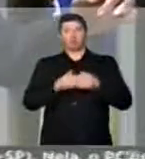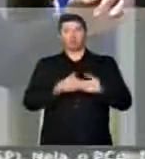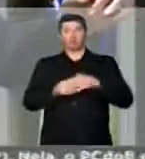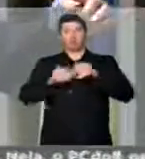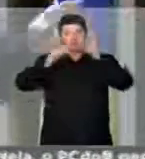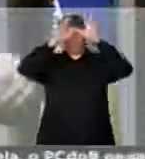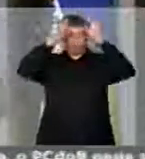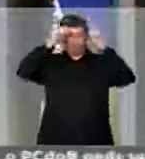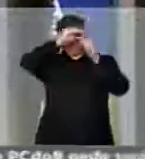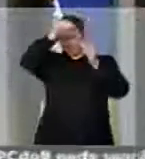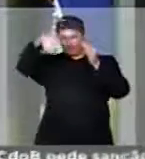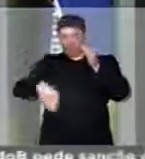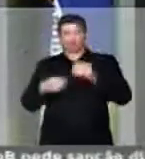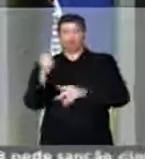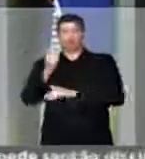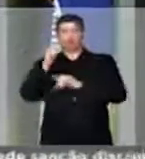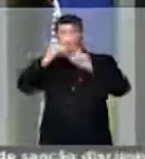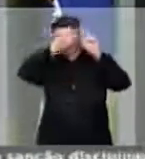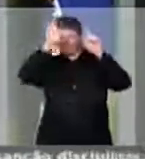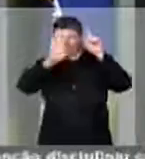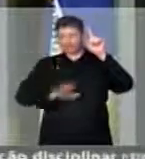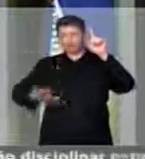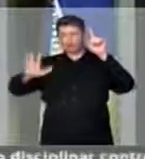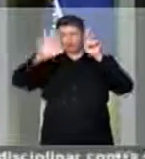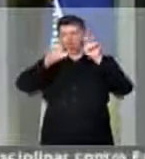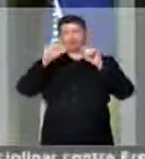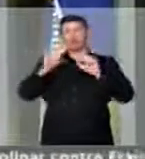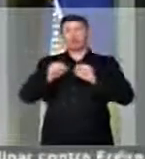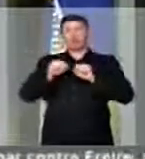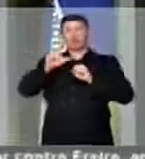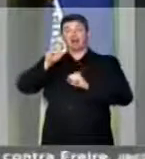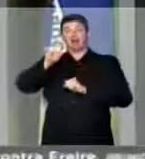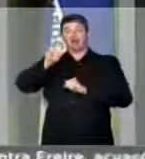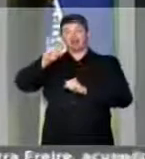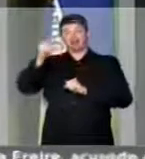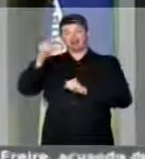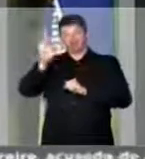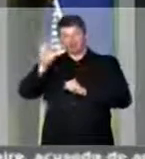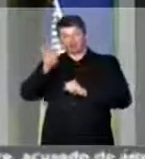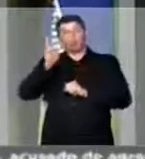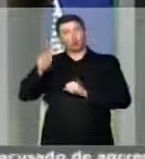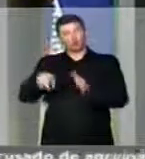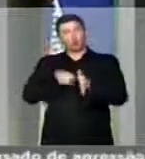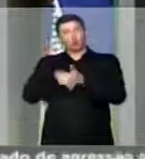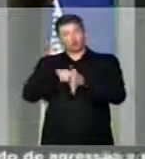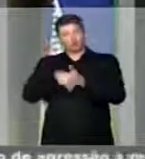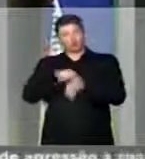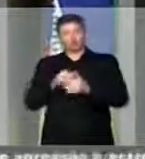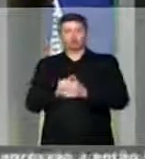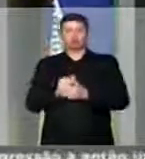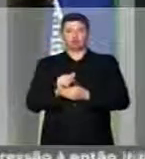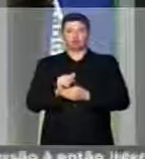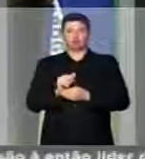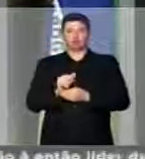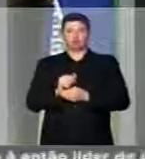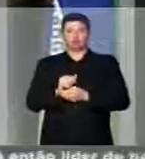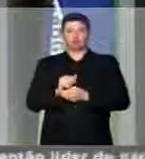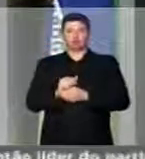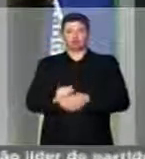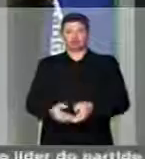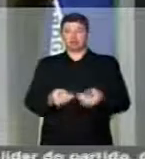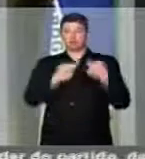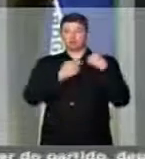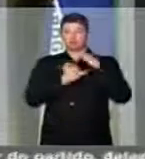Chuí, que é a defesa da Lava Jato, que é a defesa do